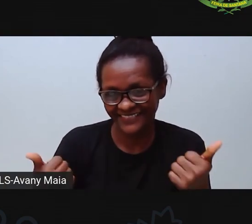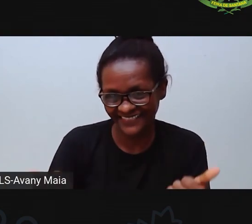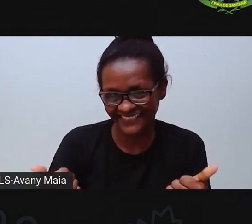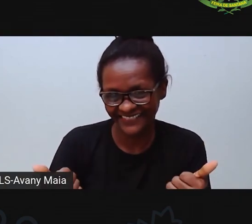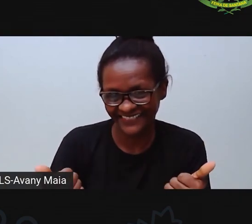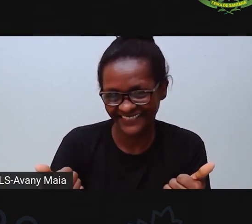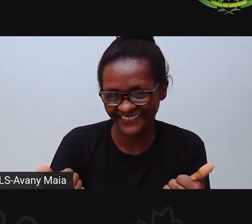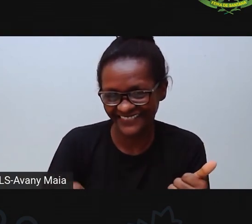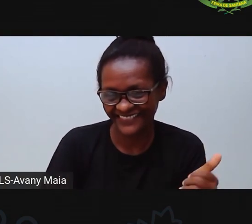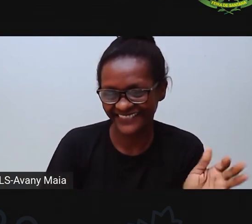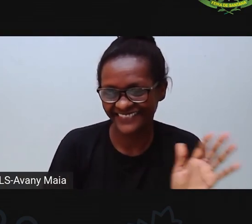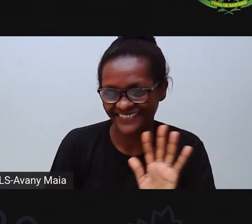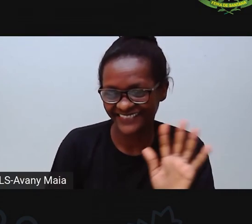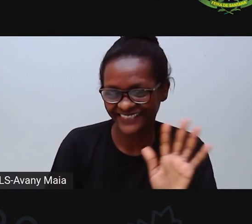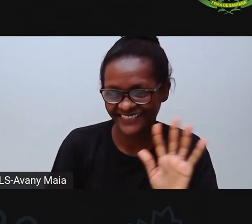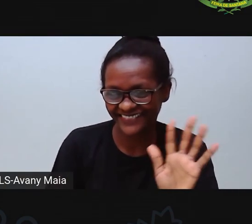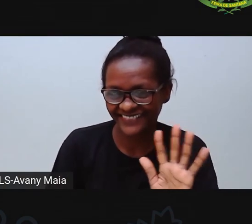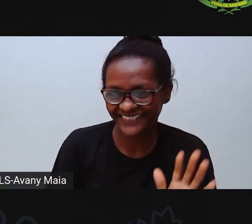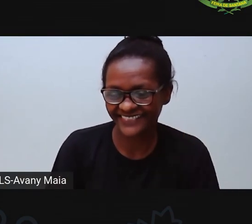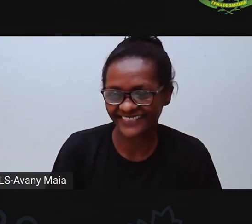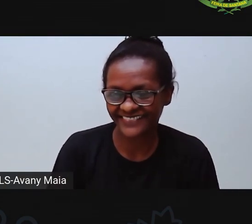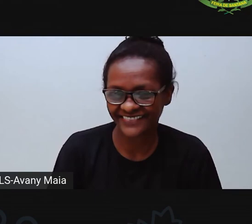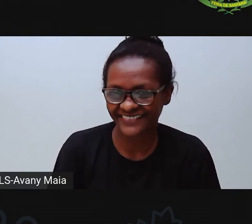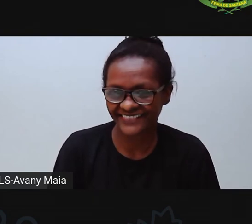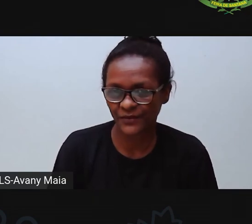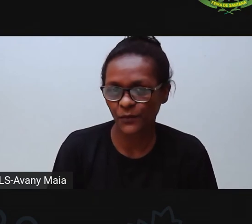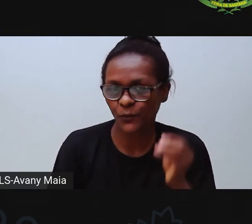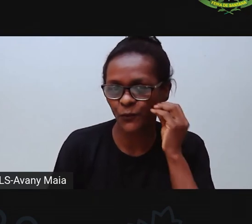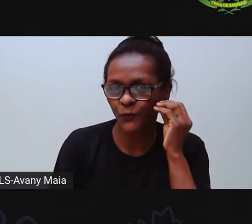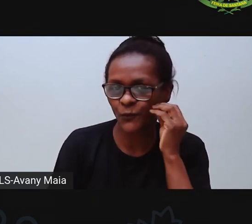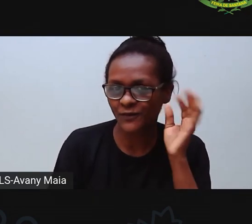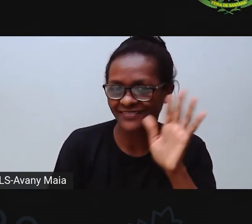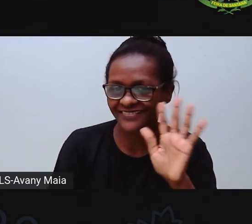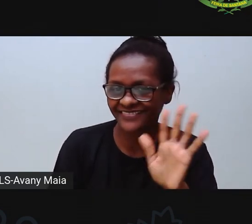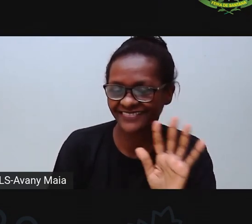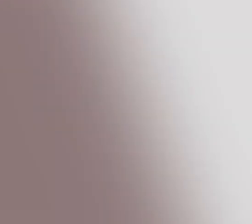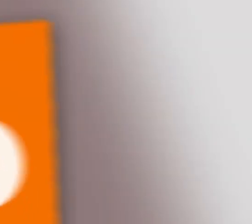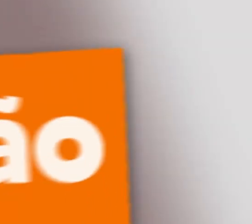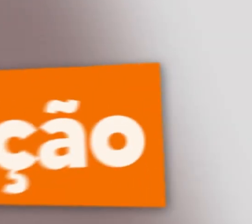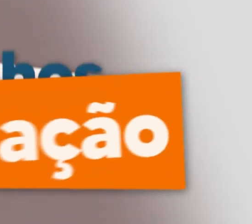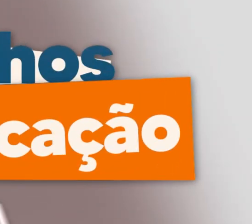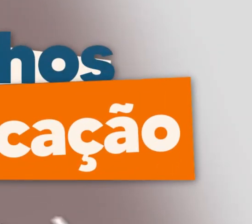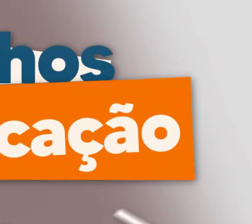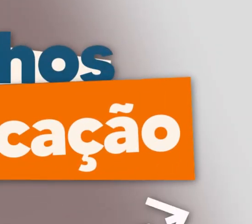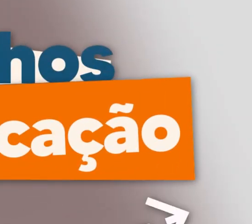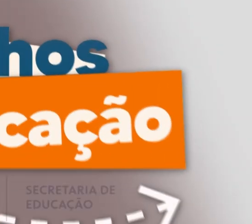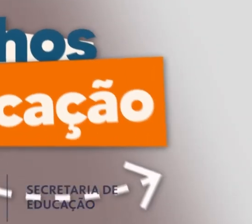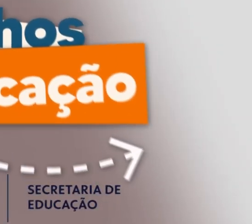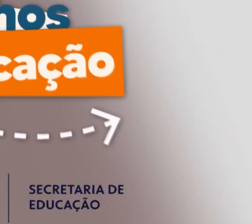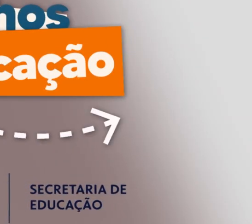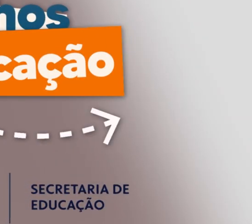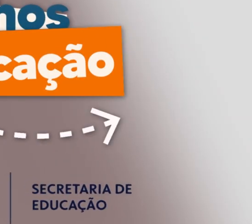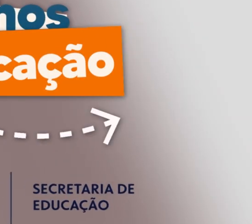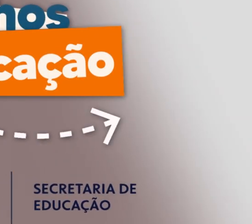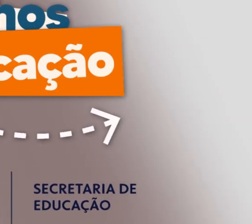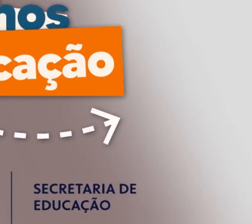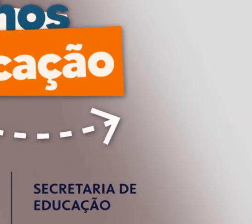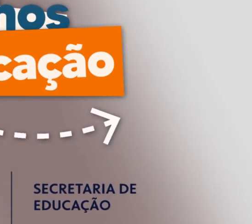bastante, tá certo? A se vê na próxima aula. Um beijinho e até mais. Tchau, tchau. Tchau, tchau.